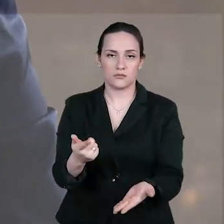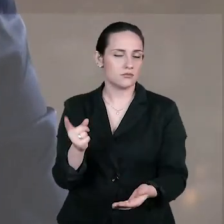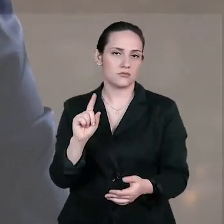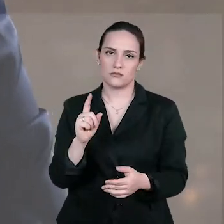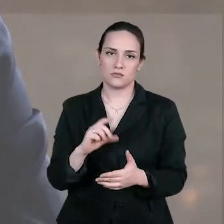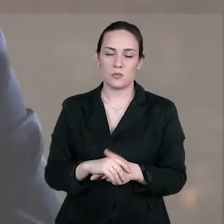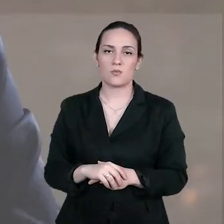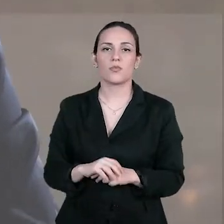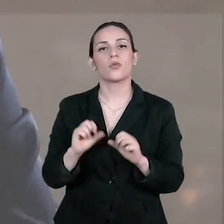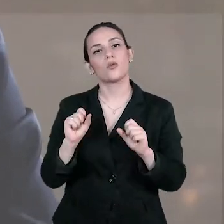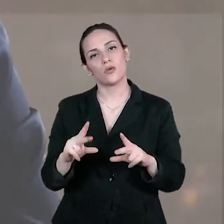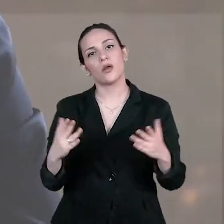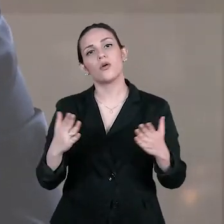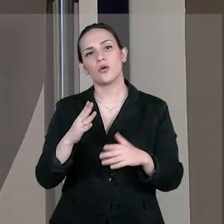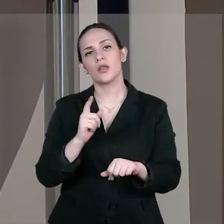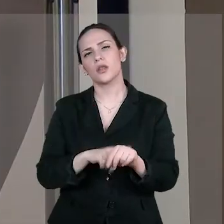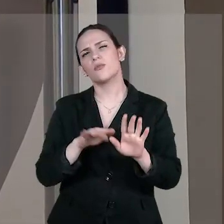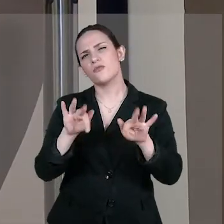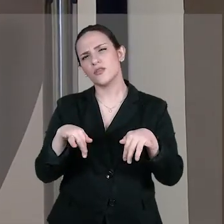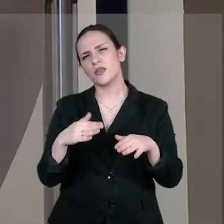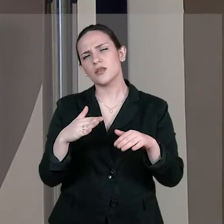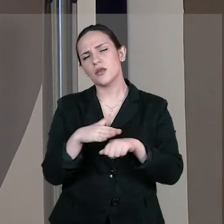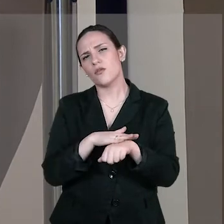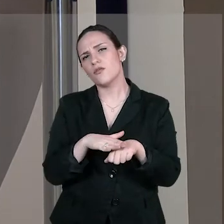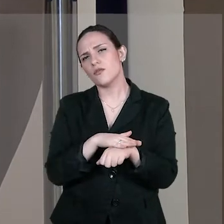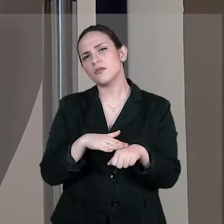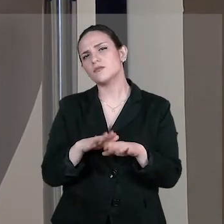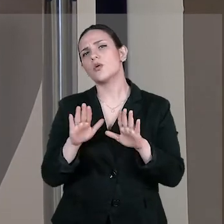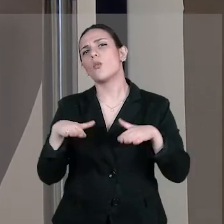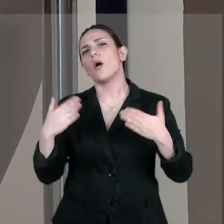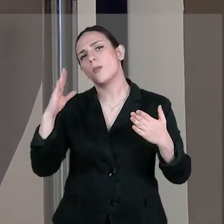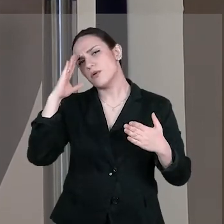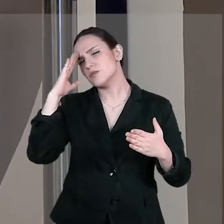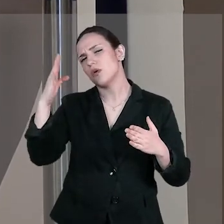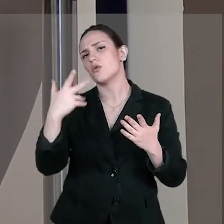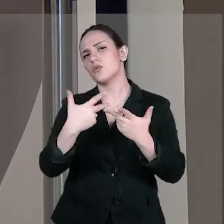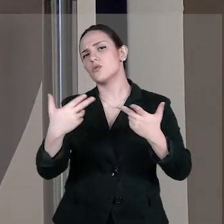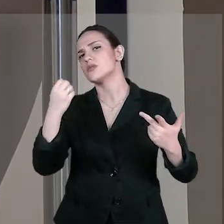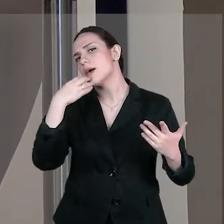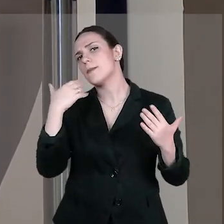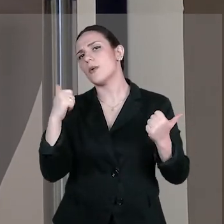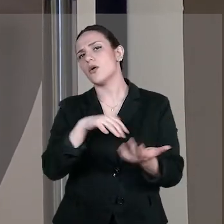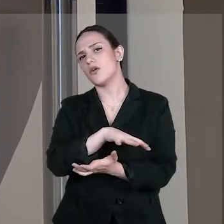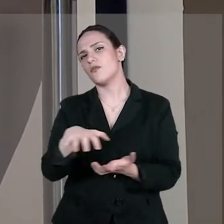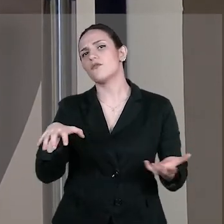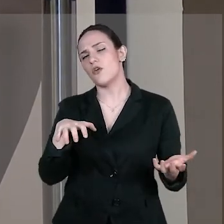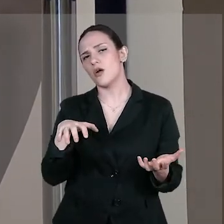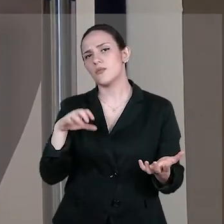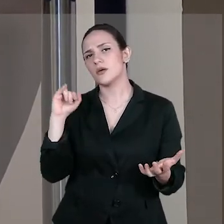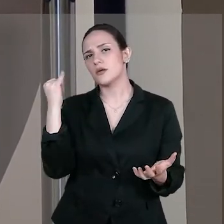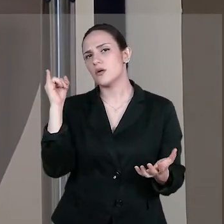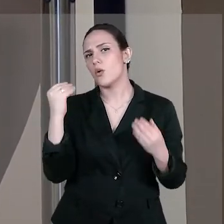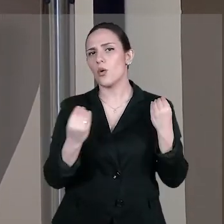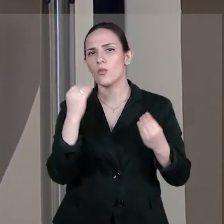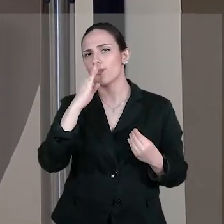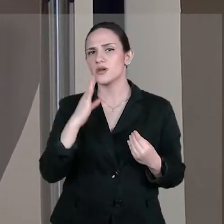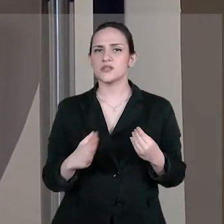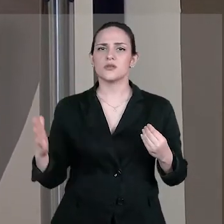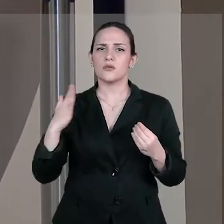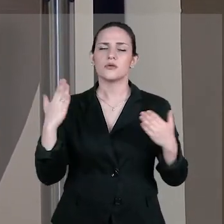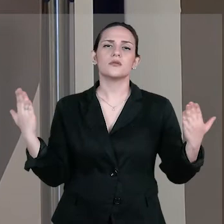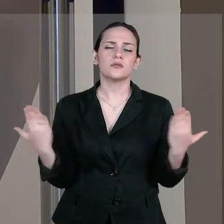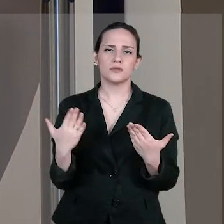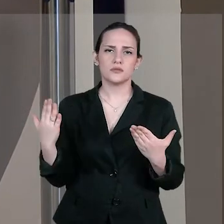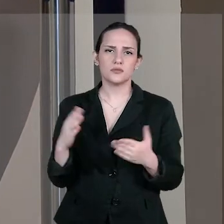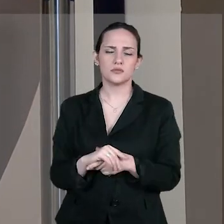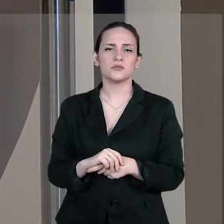contribuinte de surpresa, né, por assim dizer. Daniel, e para finalizar a nossa conversa, quais são os principais pontos positivos dessa reforma? Como que o Brasil vai